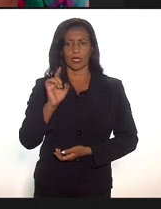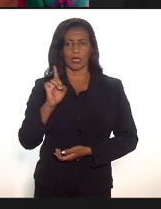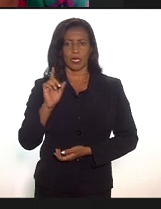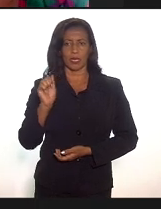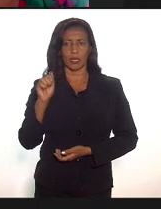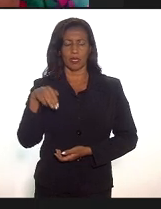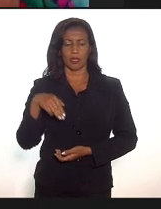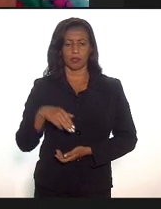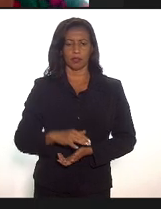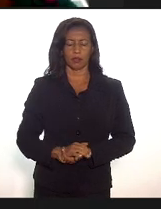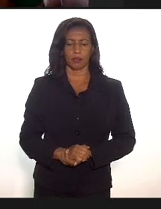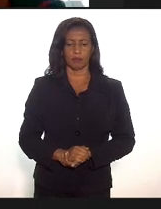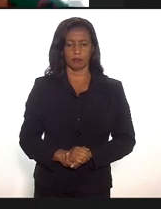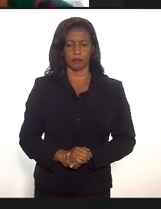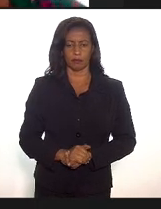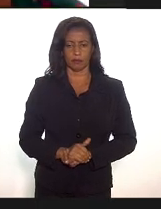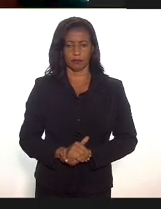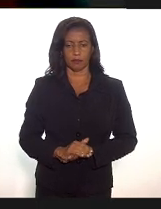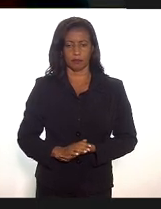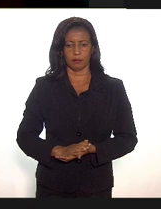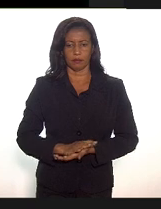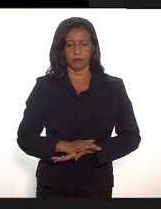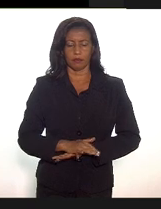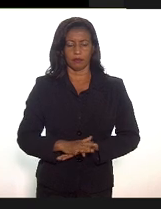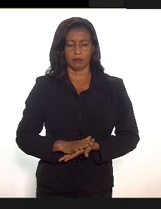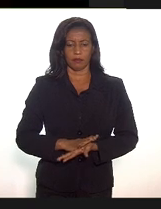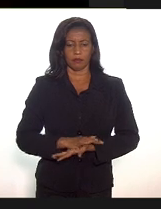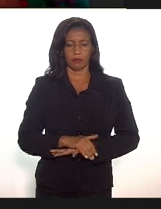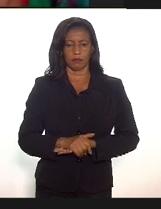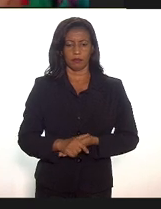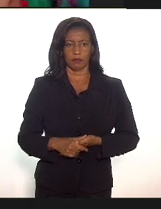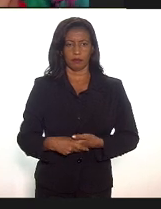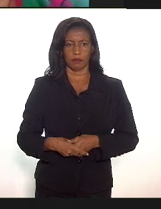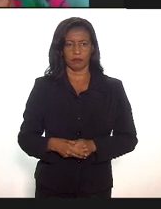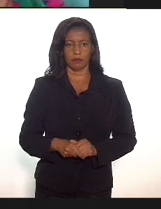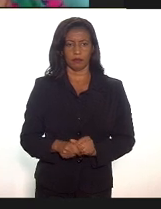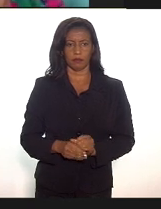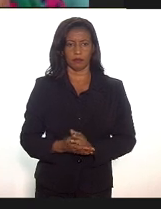presidente. Marcelo Mônica Cabrileiro, presidente.